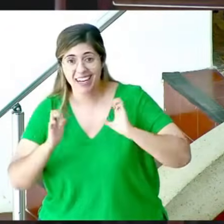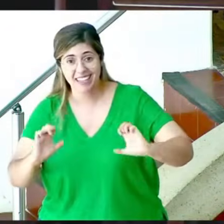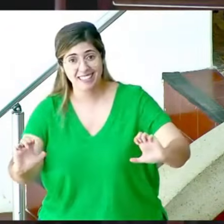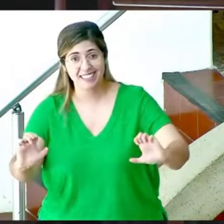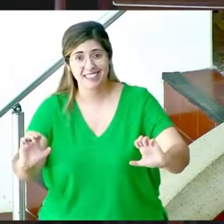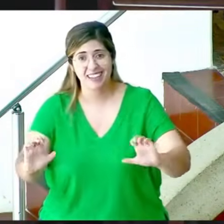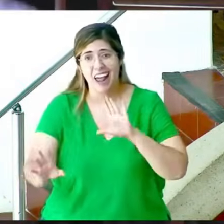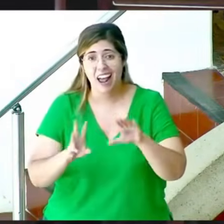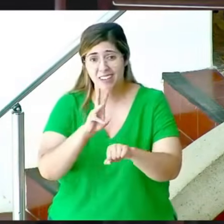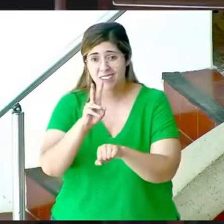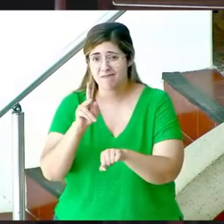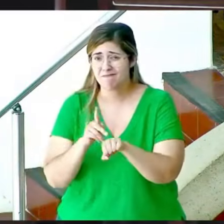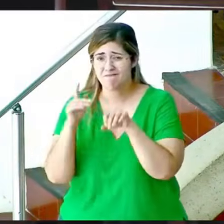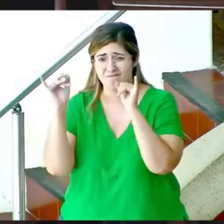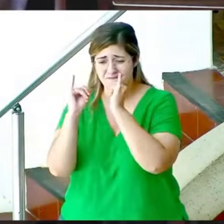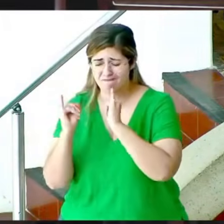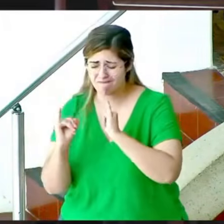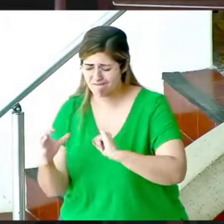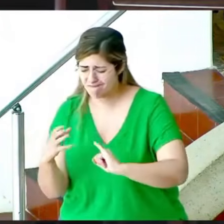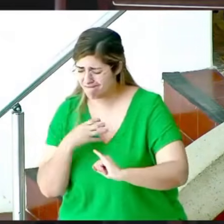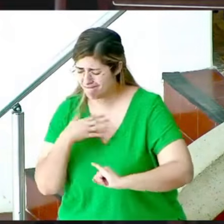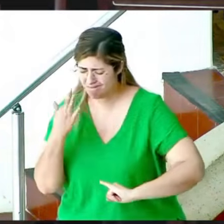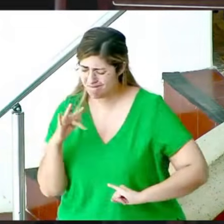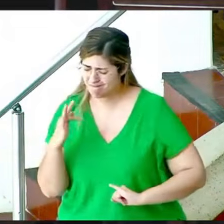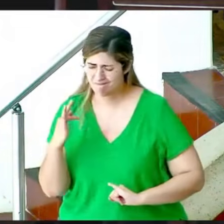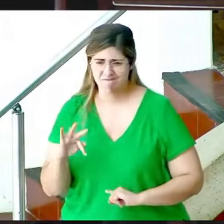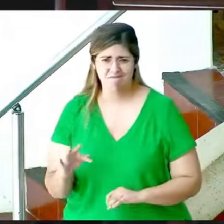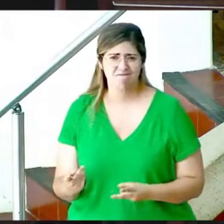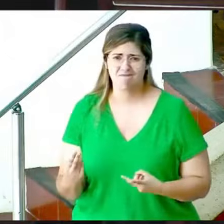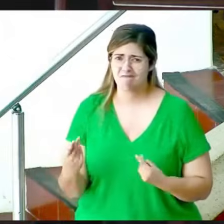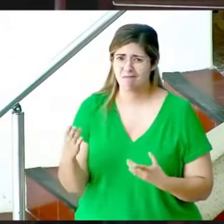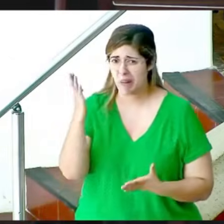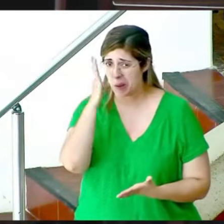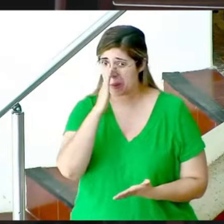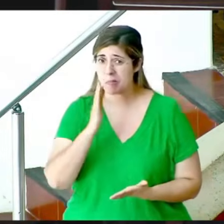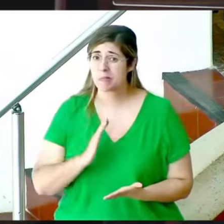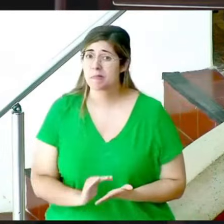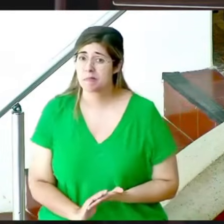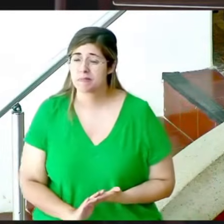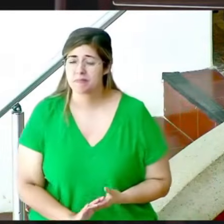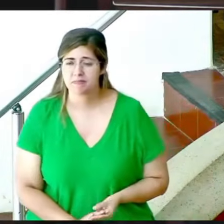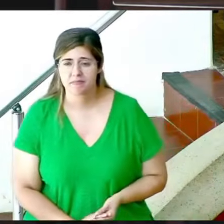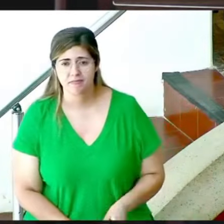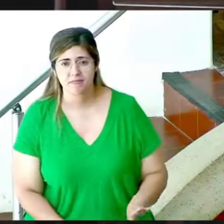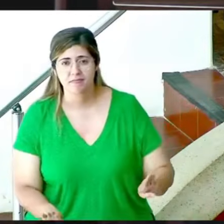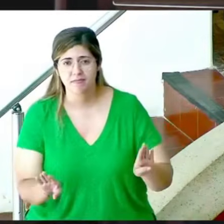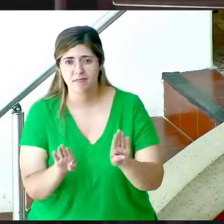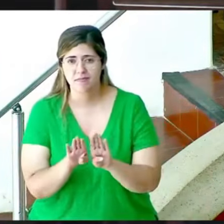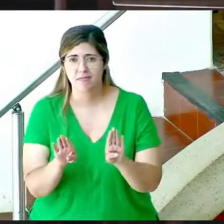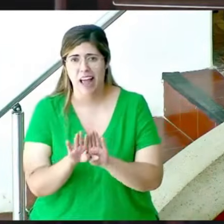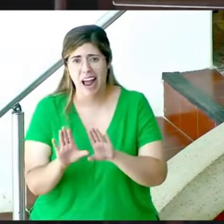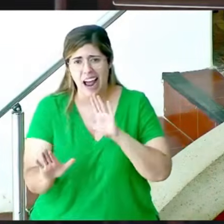em um país idólatra e miserável como este é. E enquanto nós